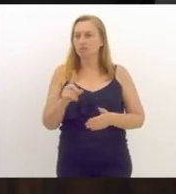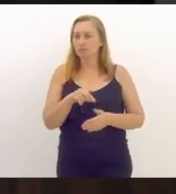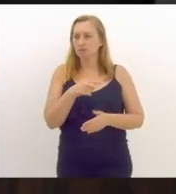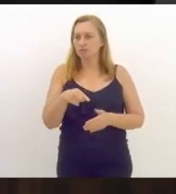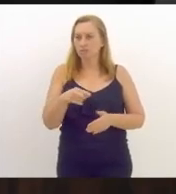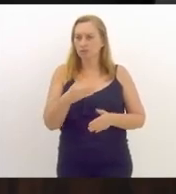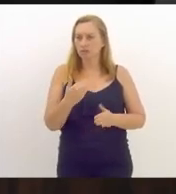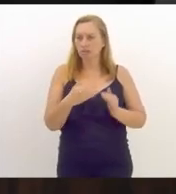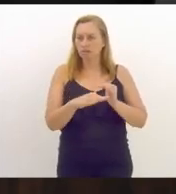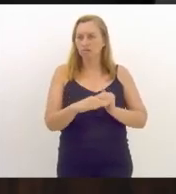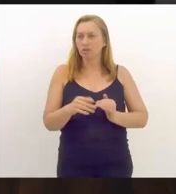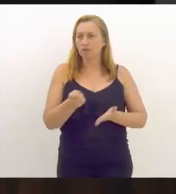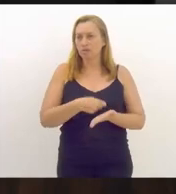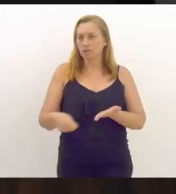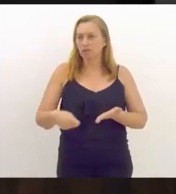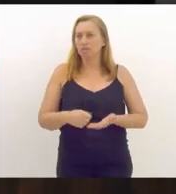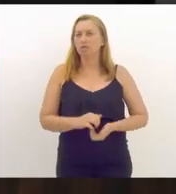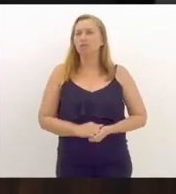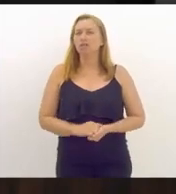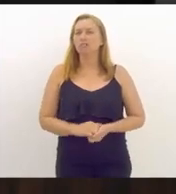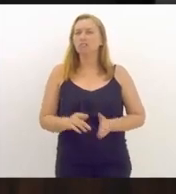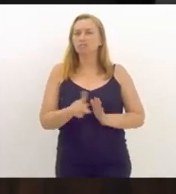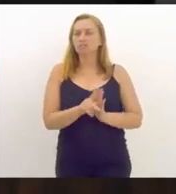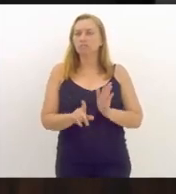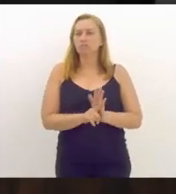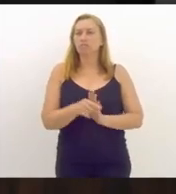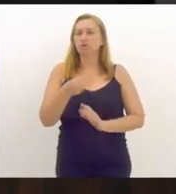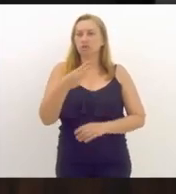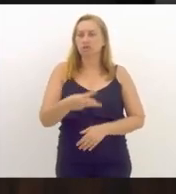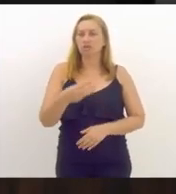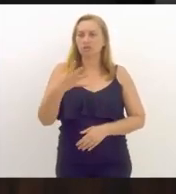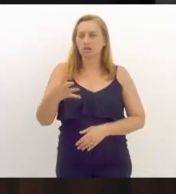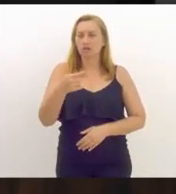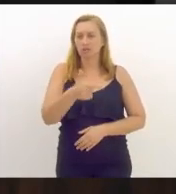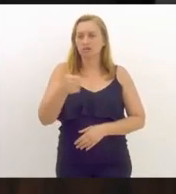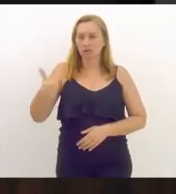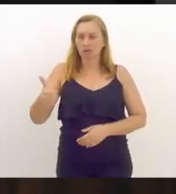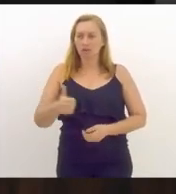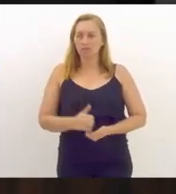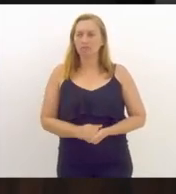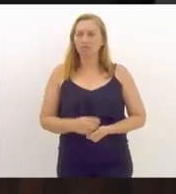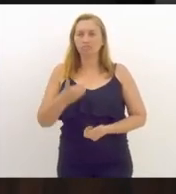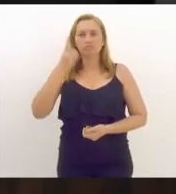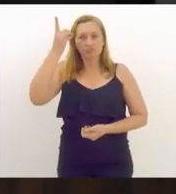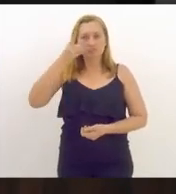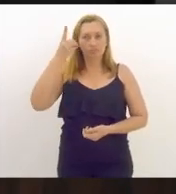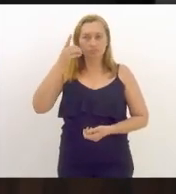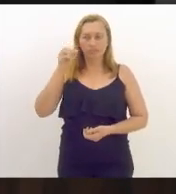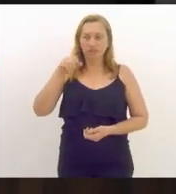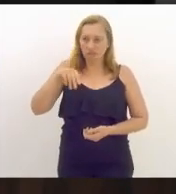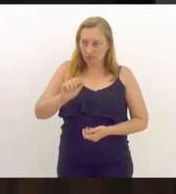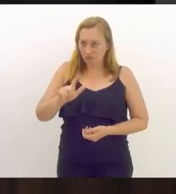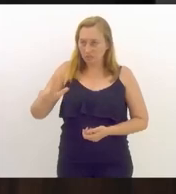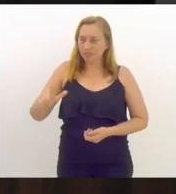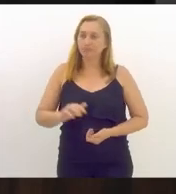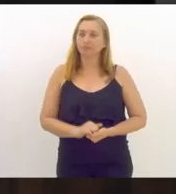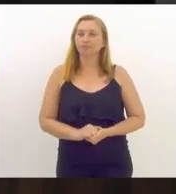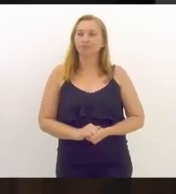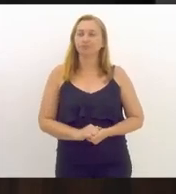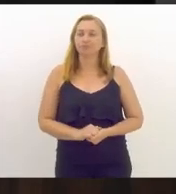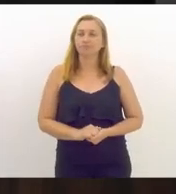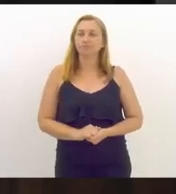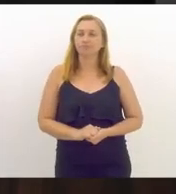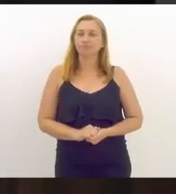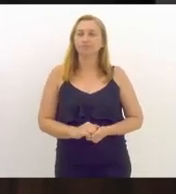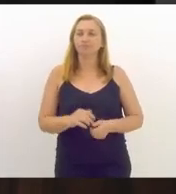por escrito projeto de lei 345821 de autoria Deputado Daniel lebrelon que